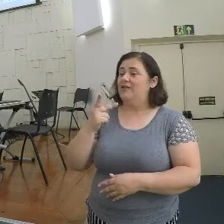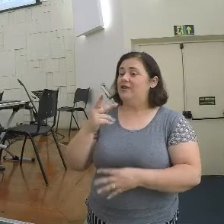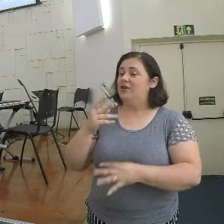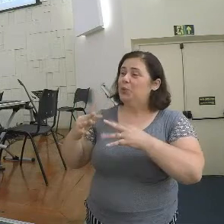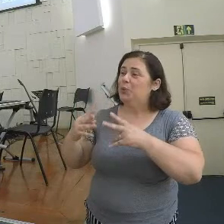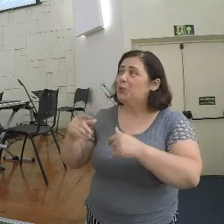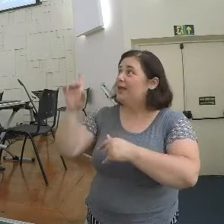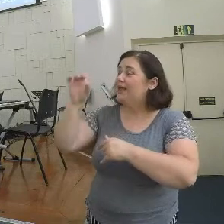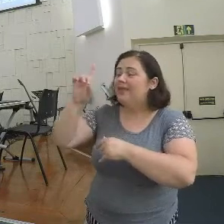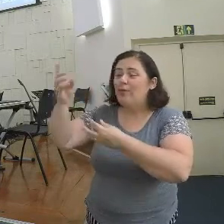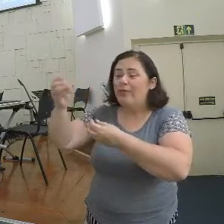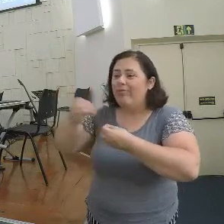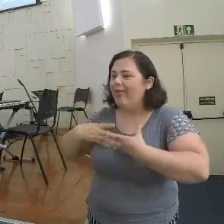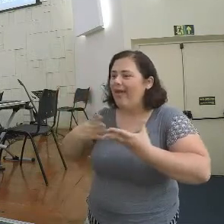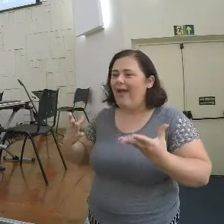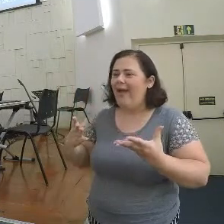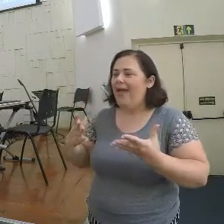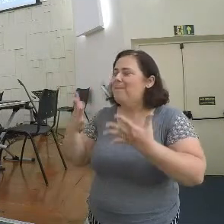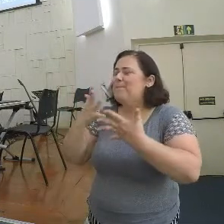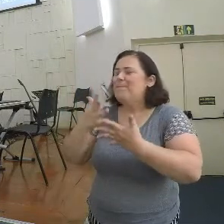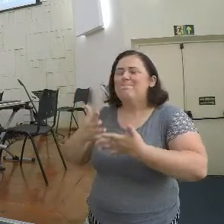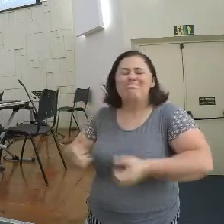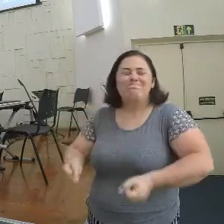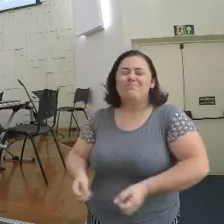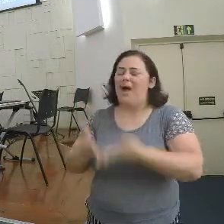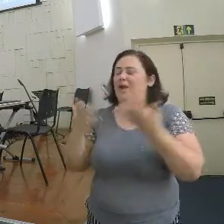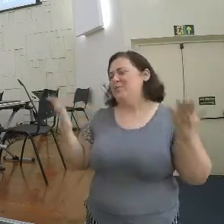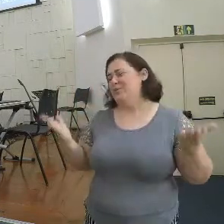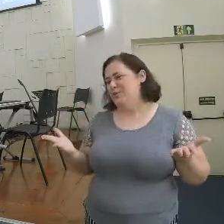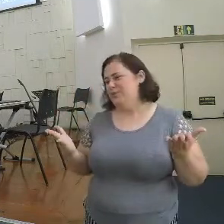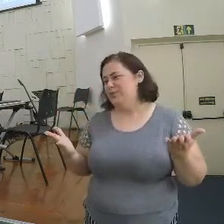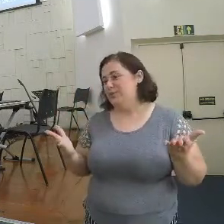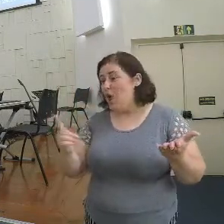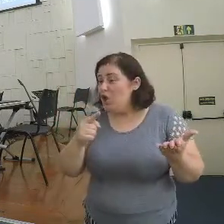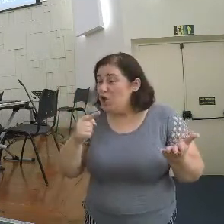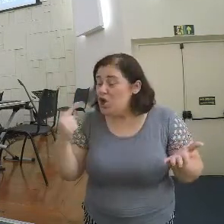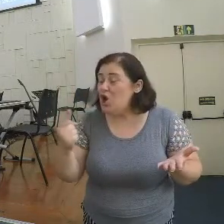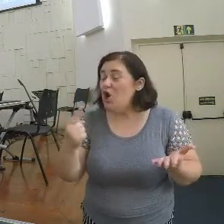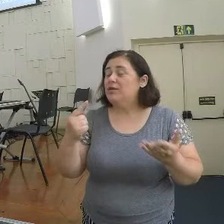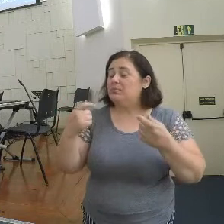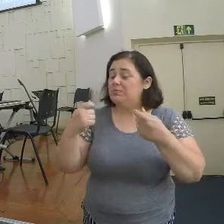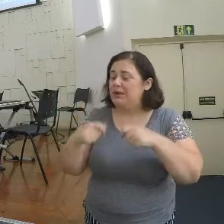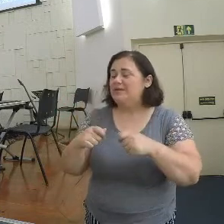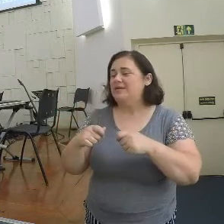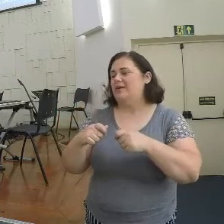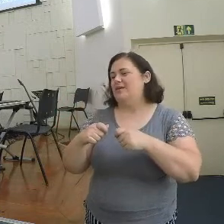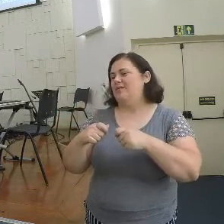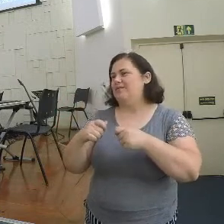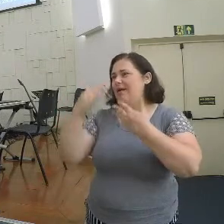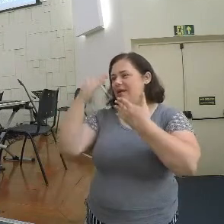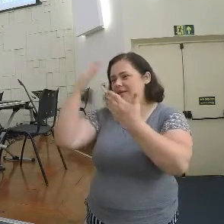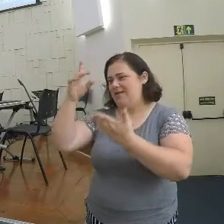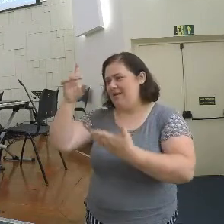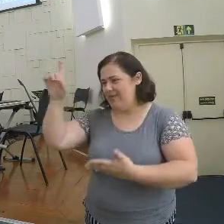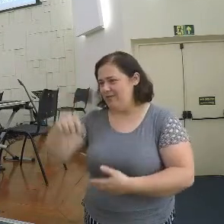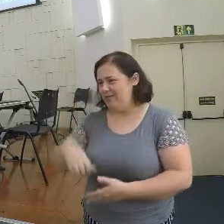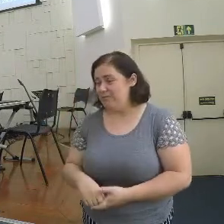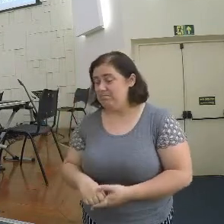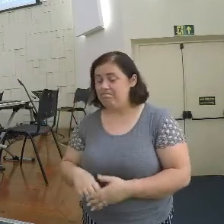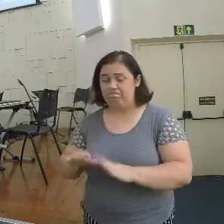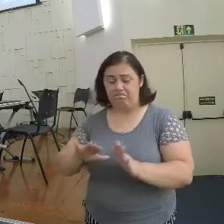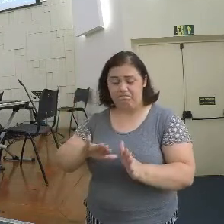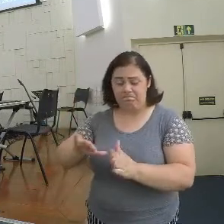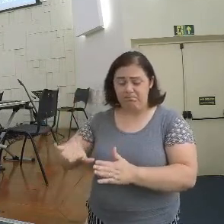que é esquisito, excêntrico, o estrangeiro que não é parte de Israel em sua constituição